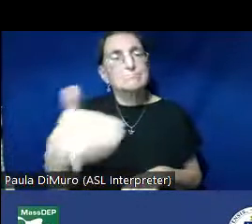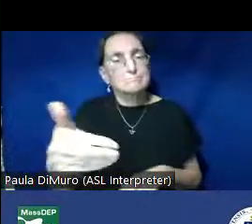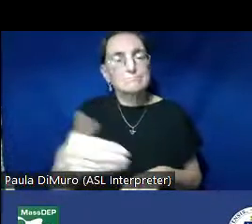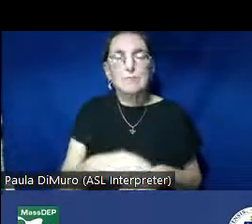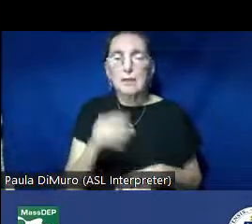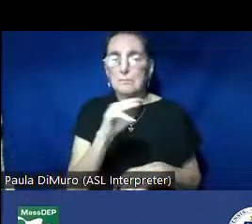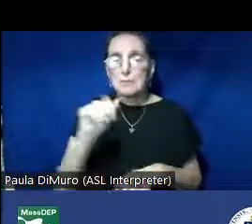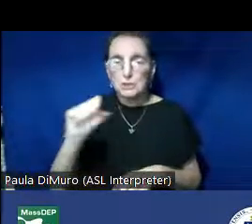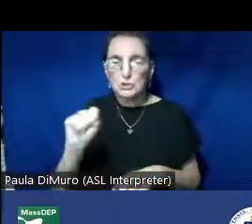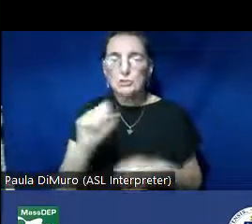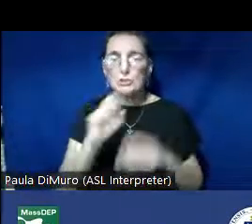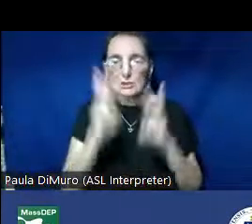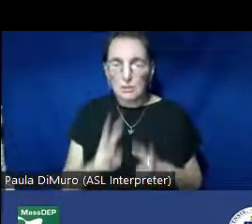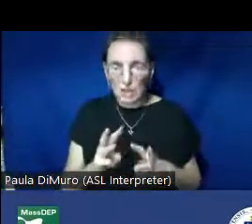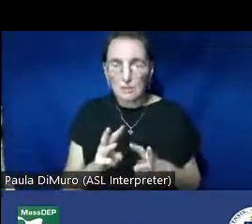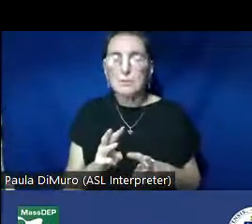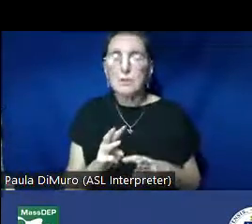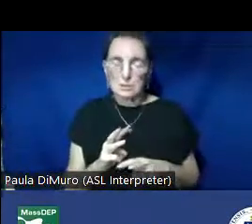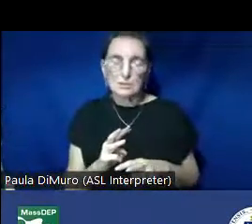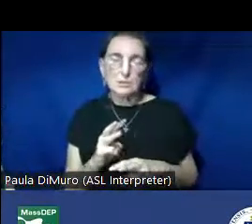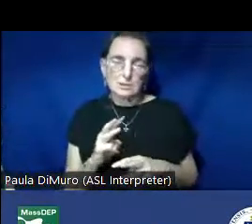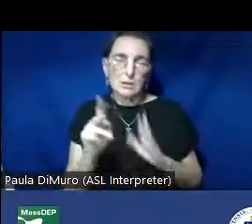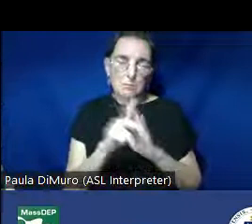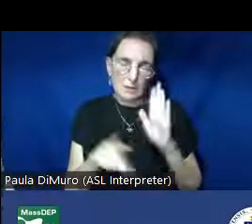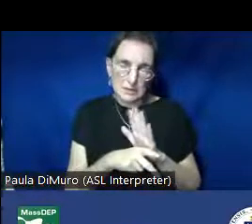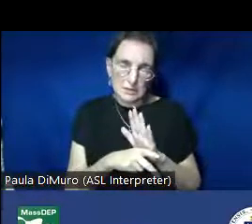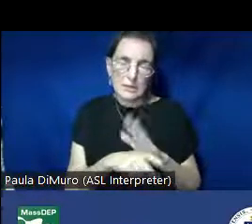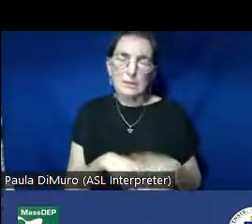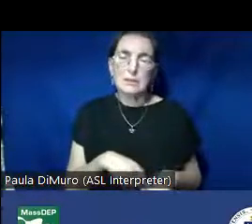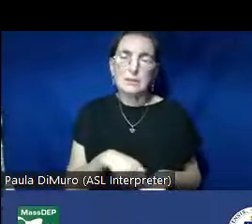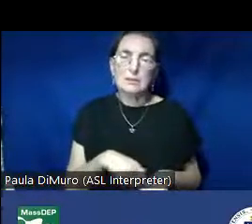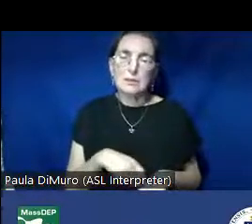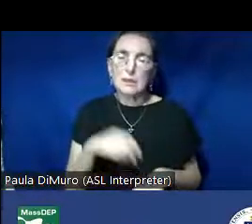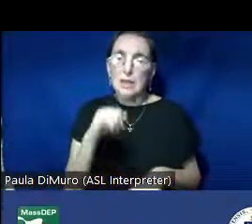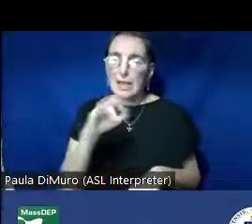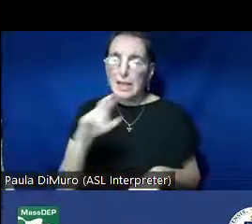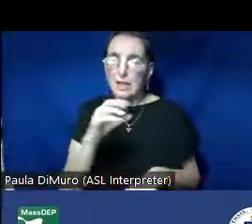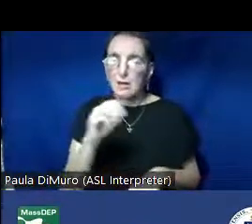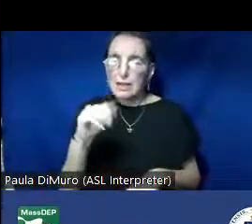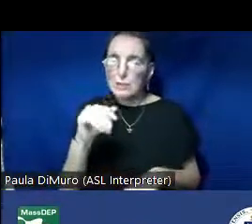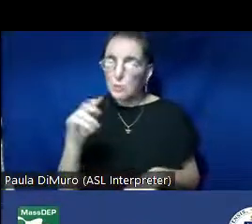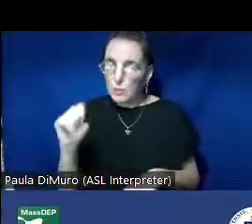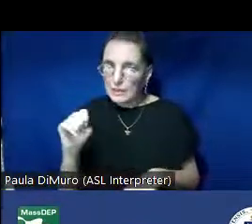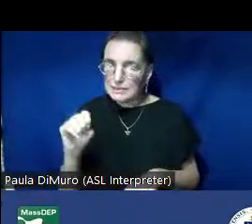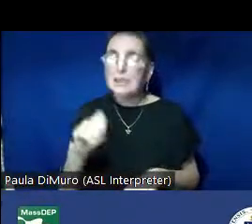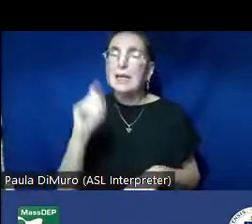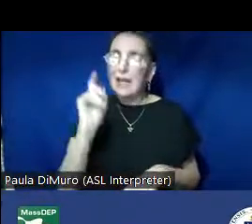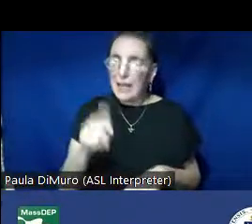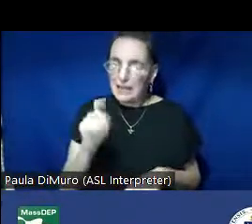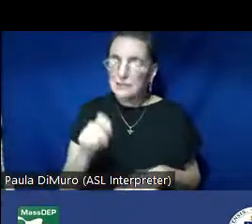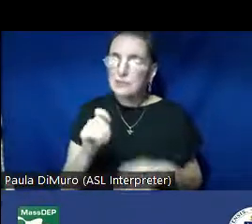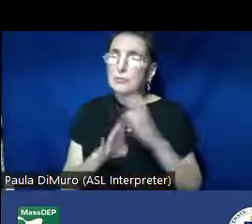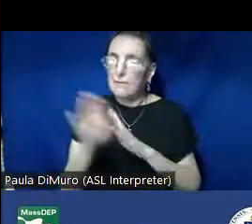políticas de clima na Massachusetts para desenvolver uma análise